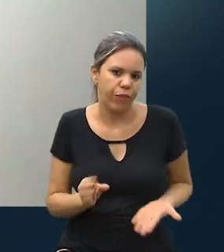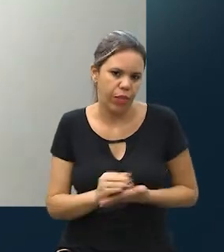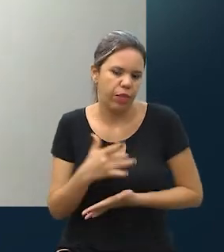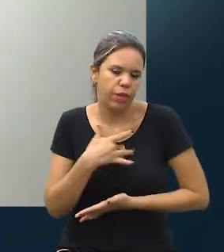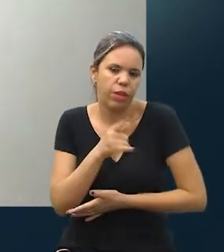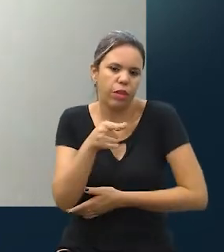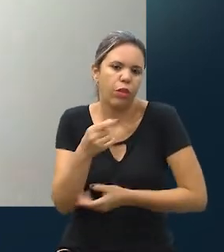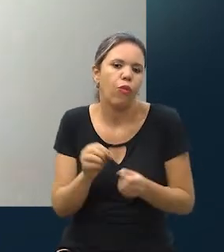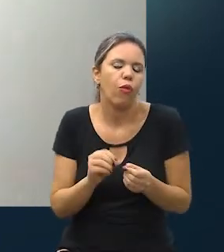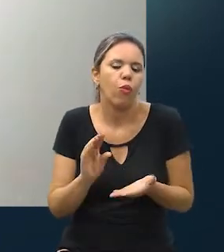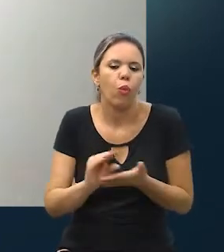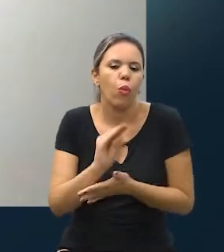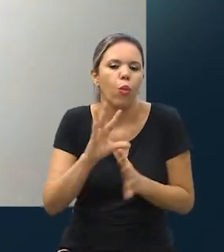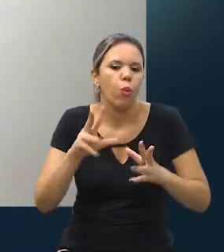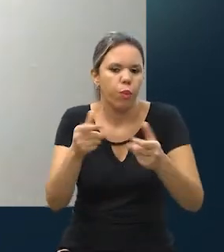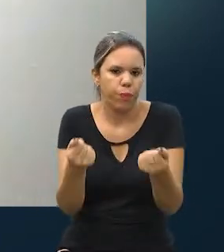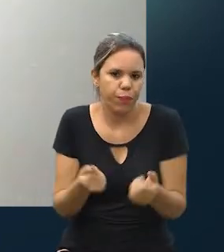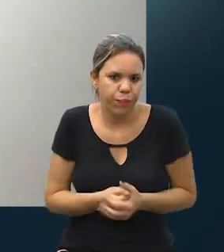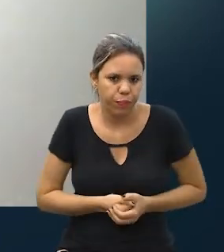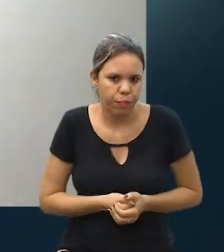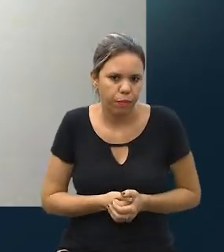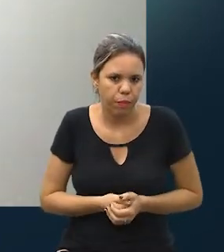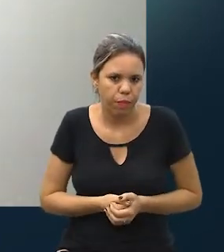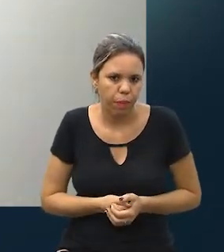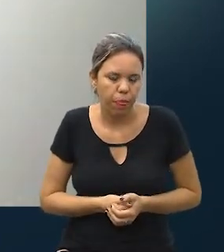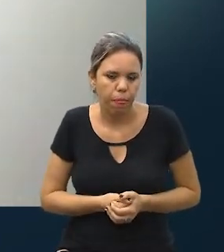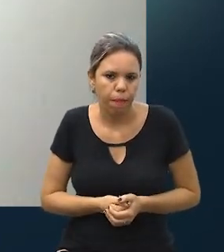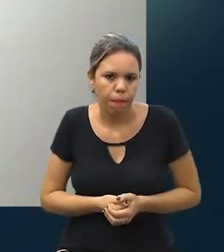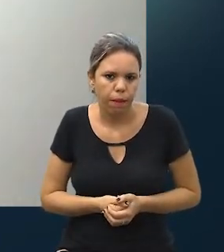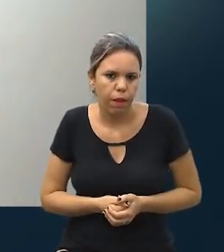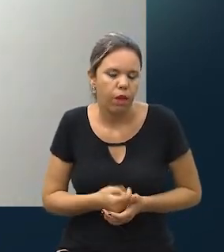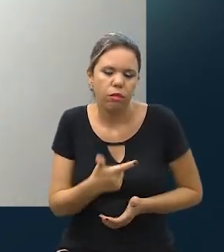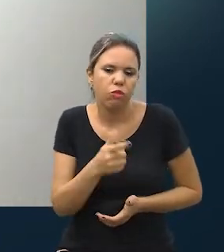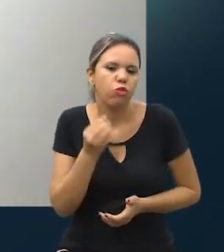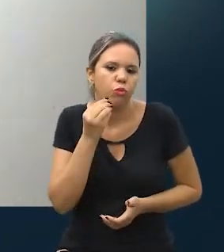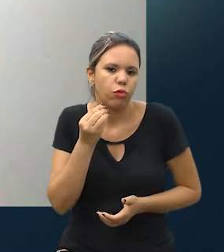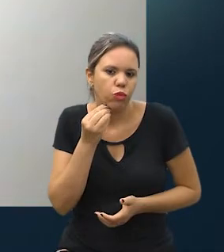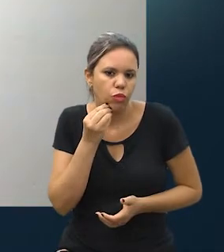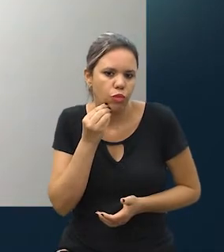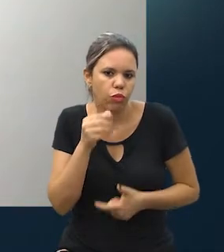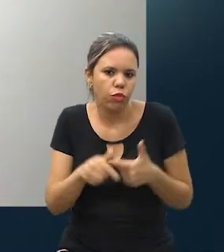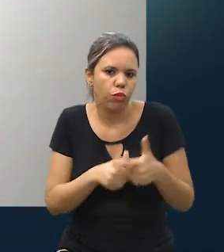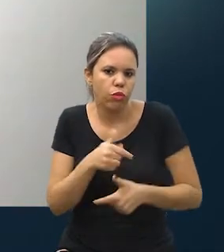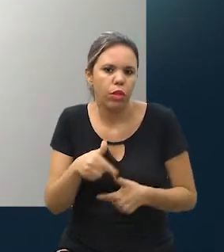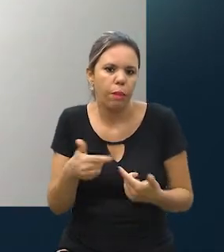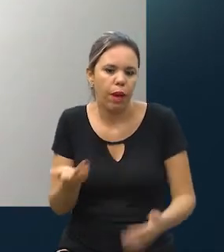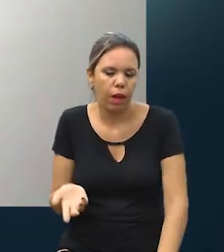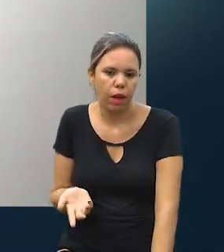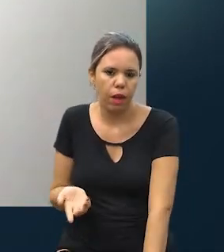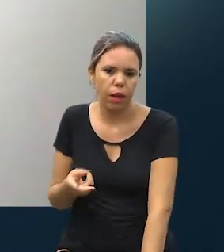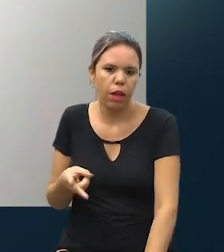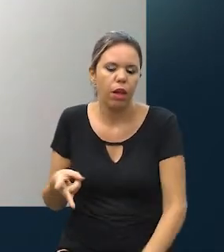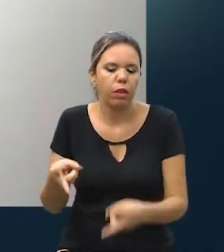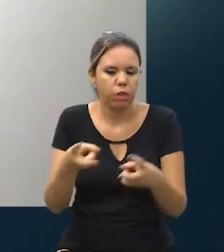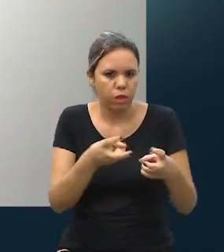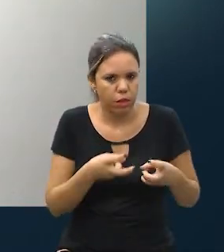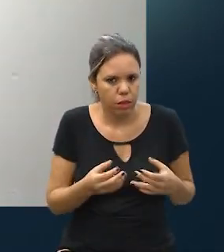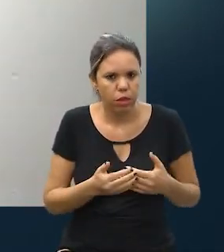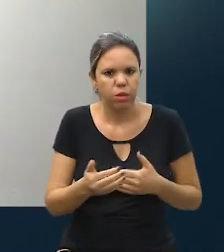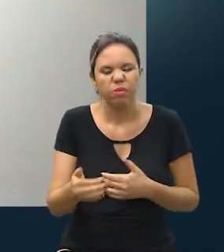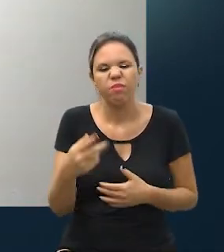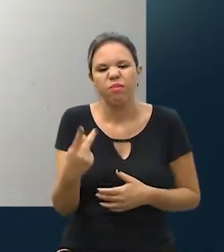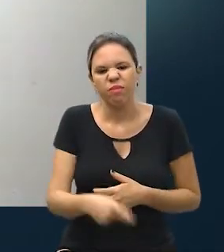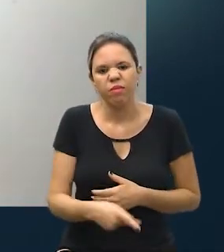como é que você vai investir em tudo isso sem ter uma oportunidade no mercado de trabalho? Então, a gente percebeu que a partir